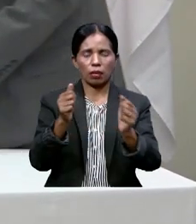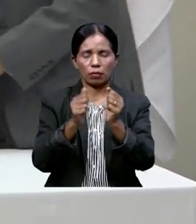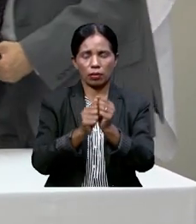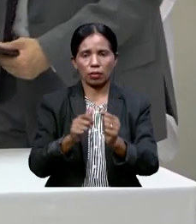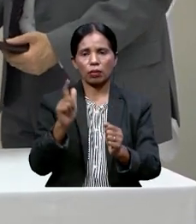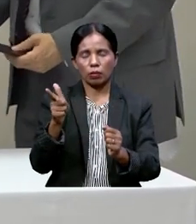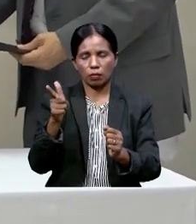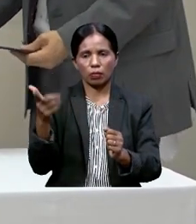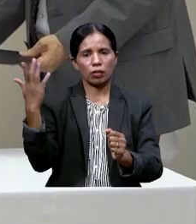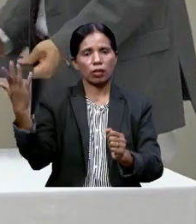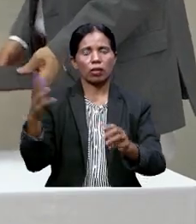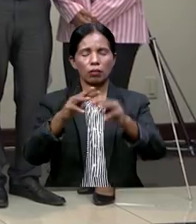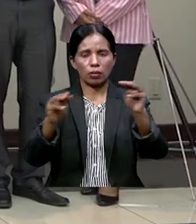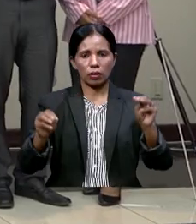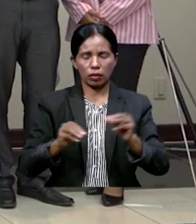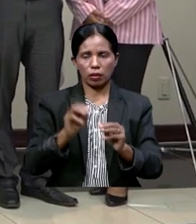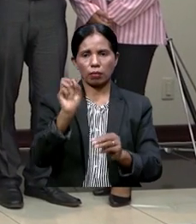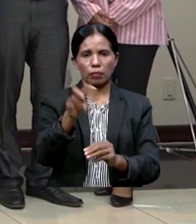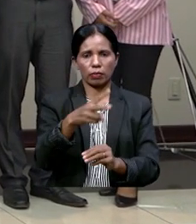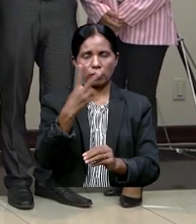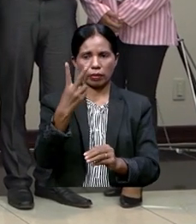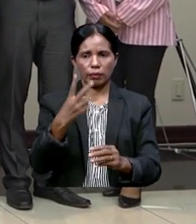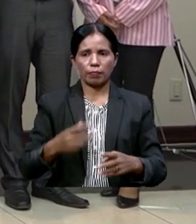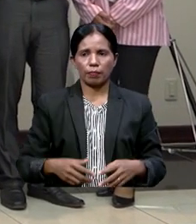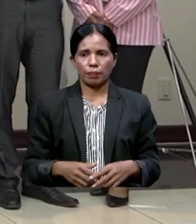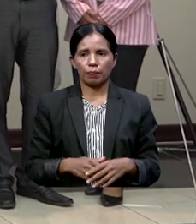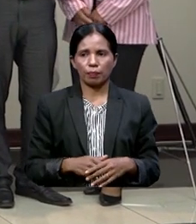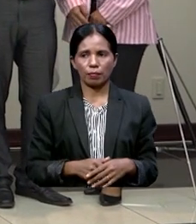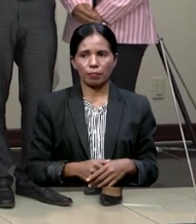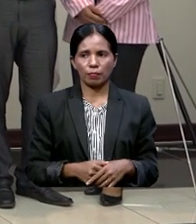i ha município Sanulo Resin Rua, Celina Lopes, Dilma Sujeti, GMN.